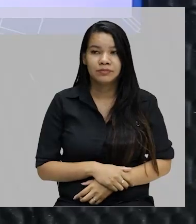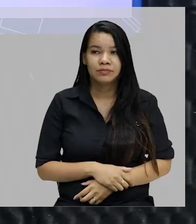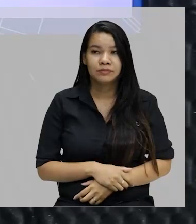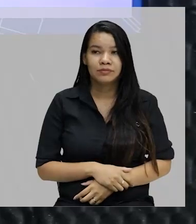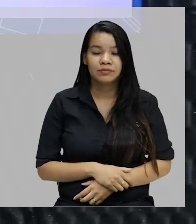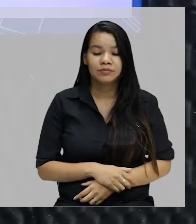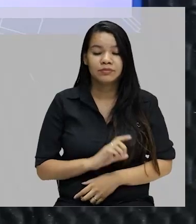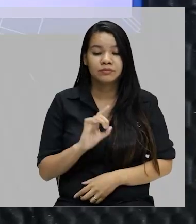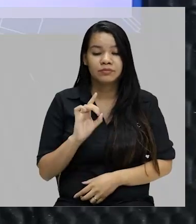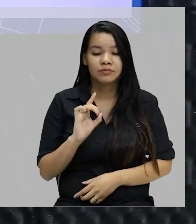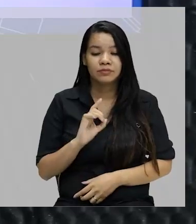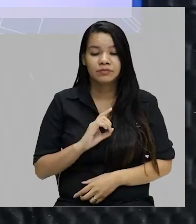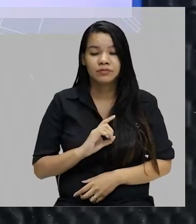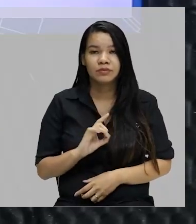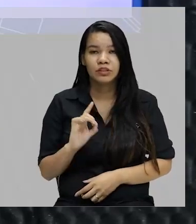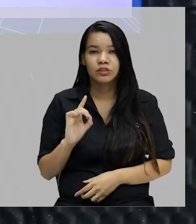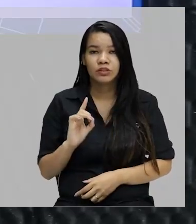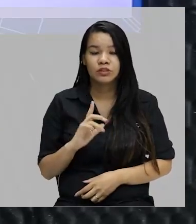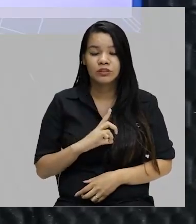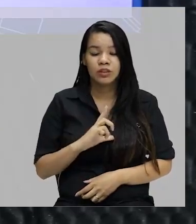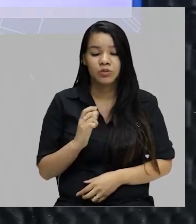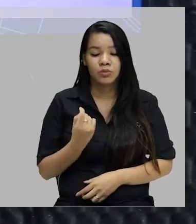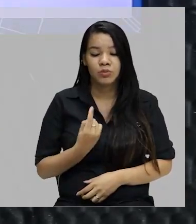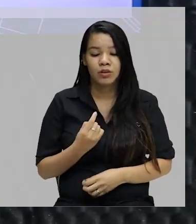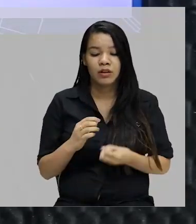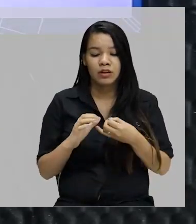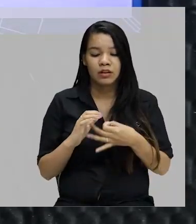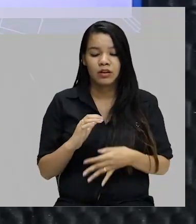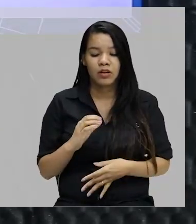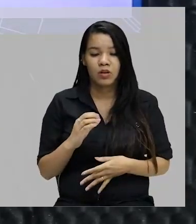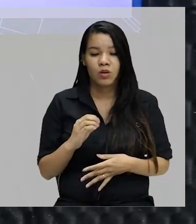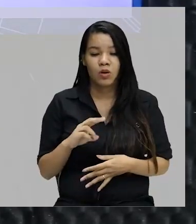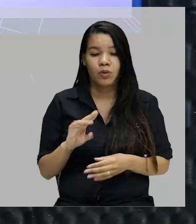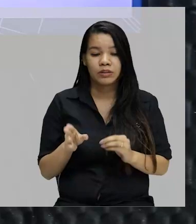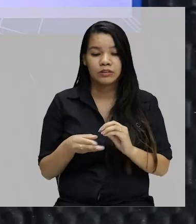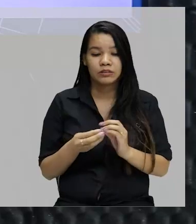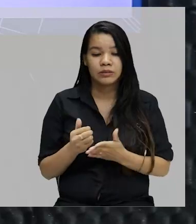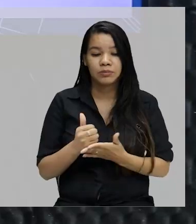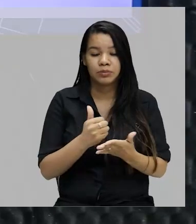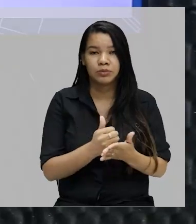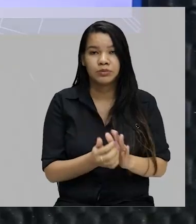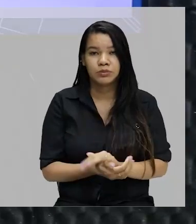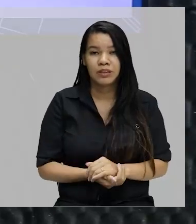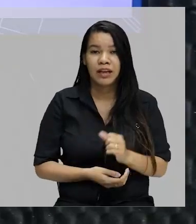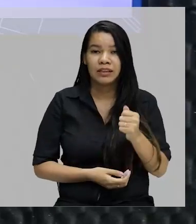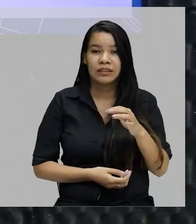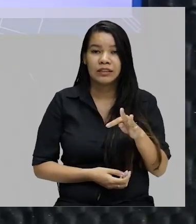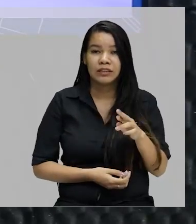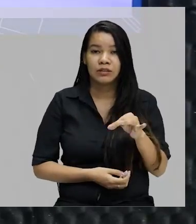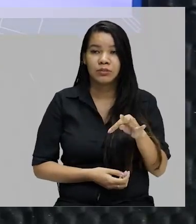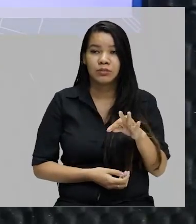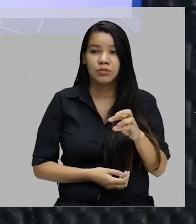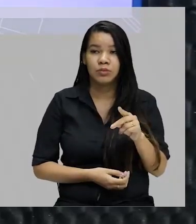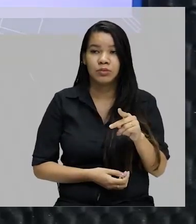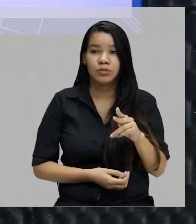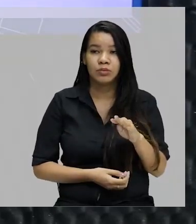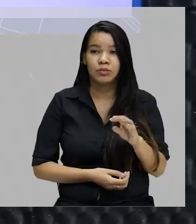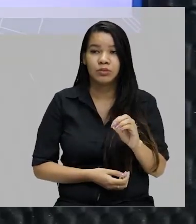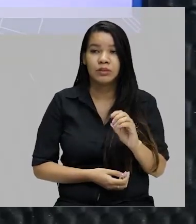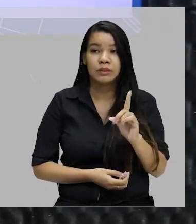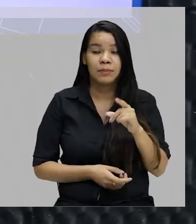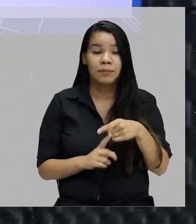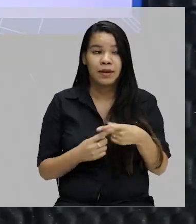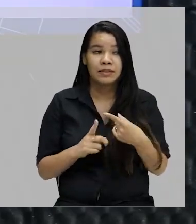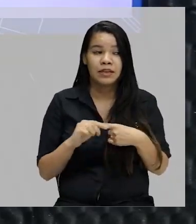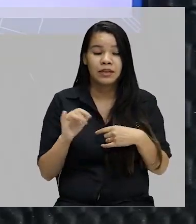apenas um atributo, apenas uma característica, tá certo? Então, é importante destacar, e eu falei isso na aula